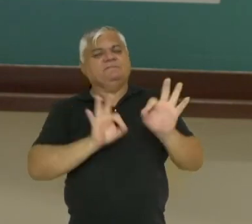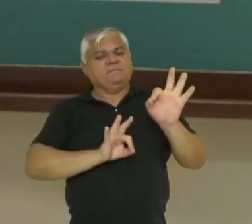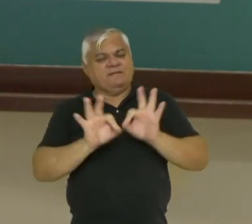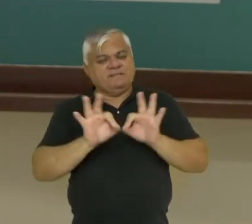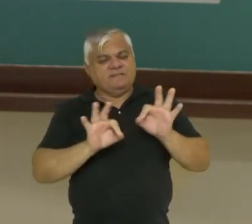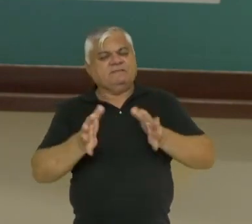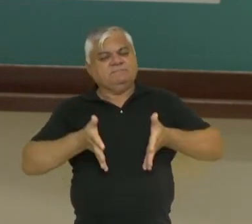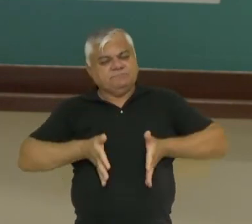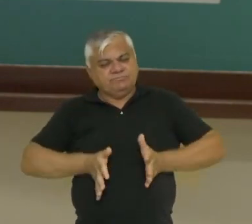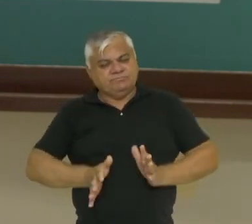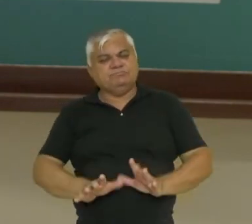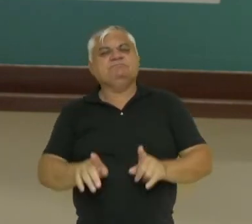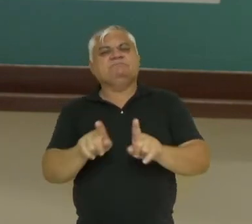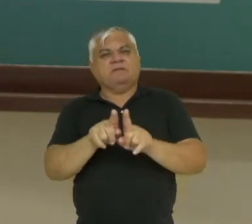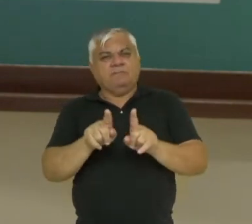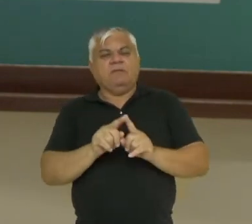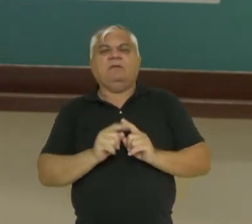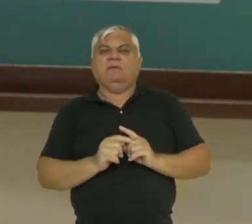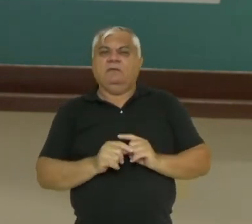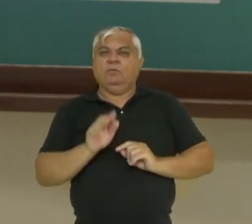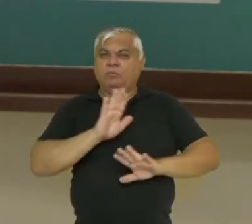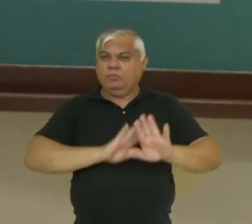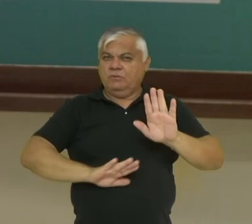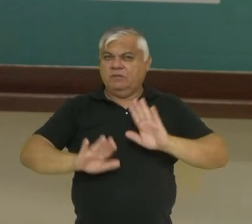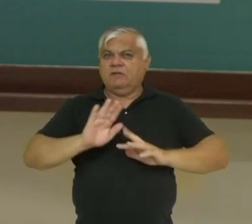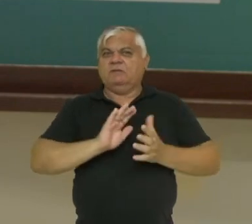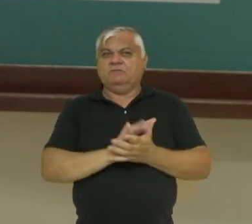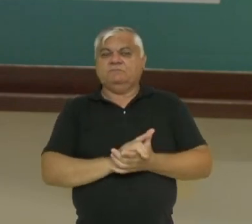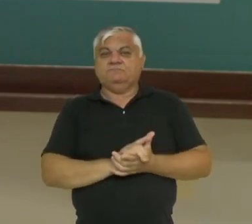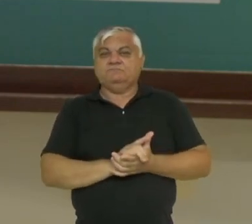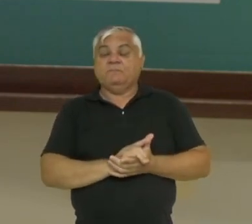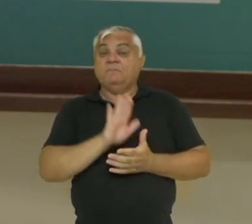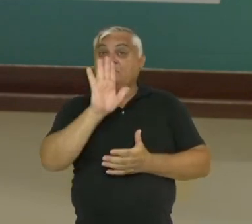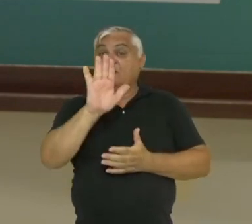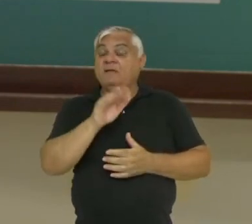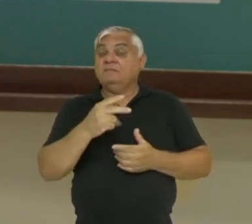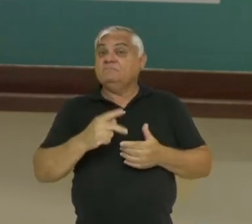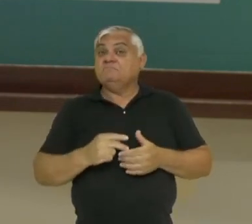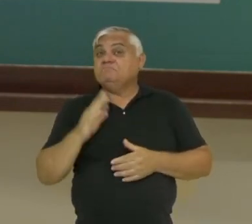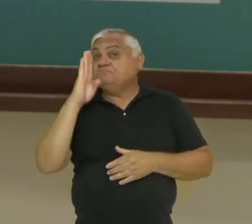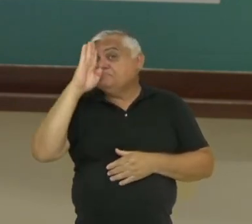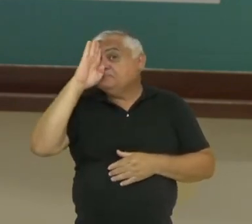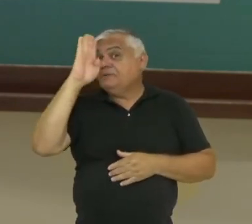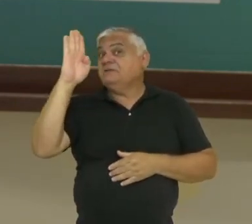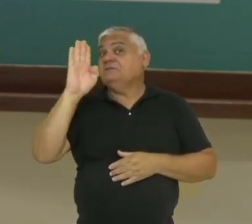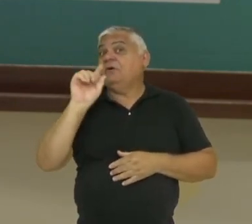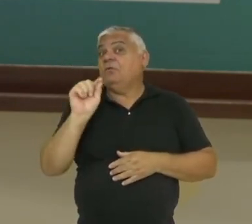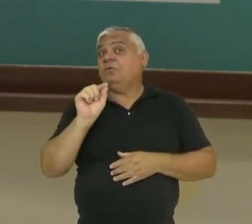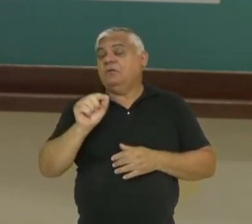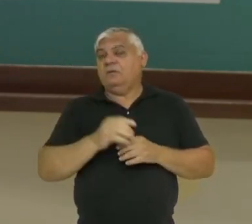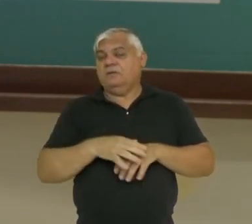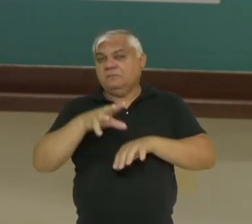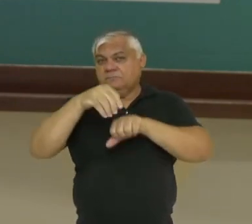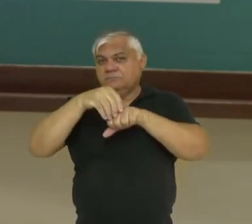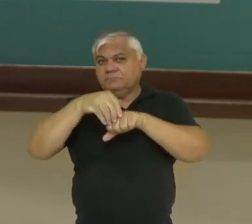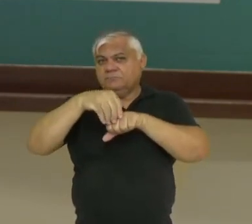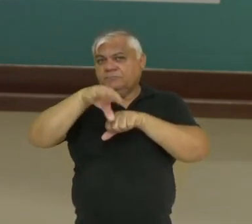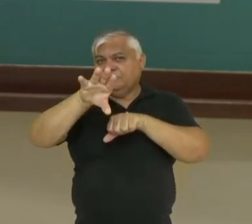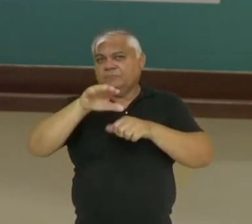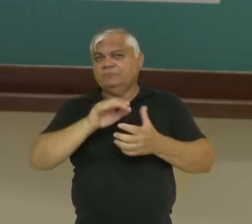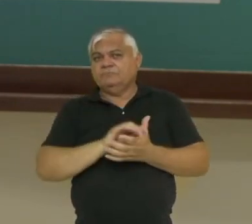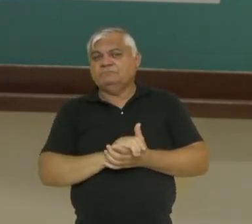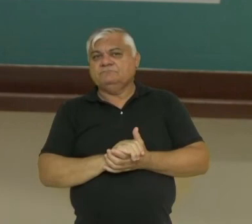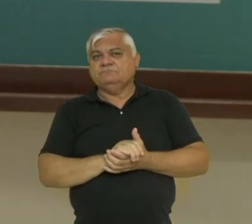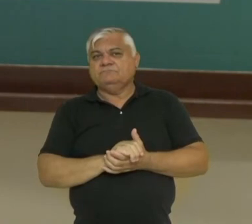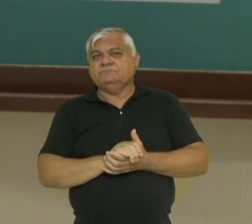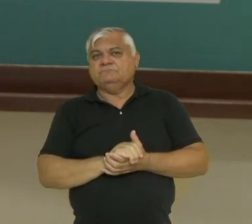parto também, né? Tenha esse cuidado. Mas, acima de tudo, que eu quero dizer, deixar para vocês nesta